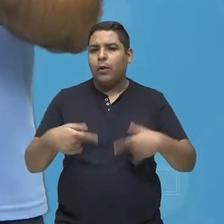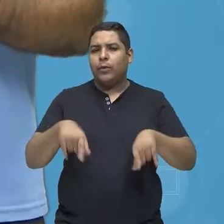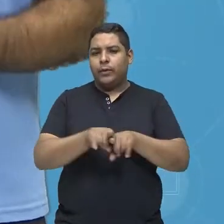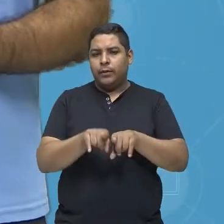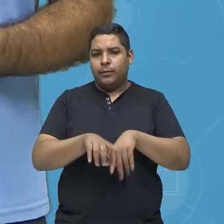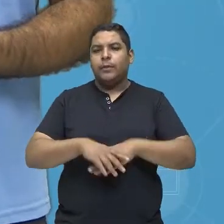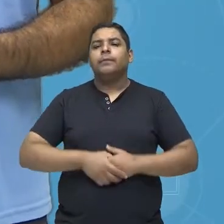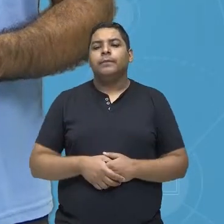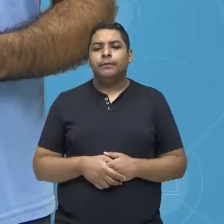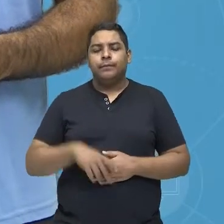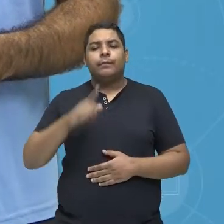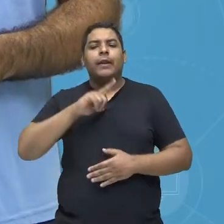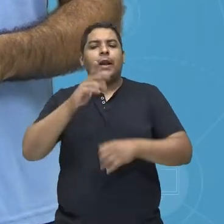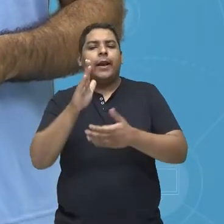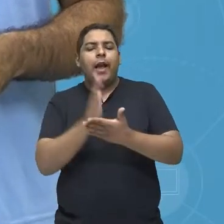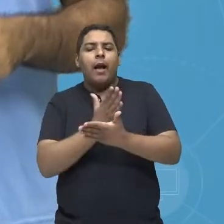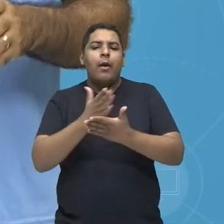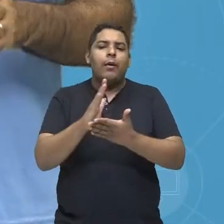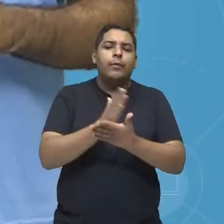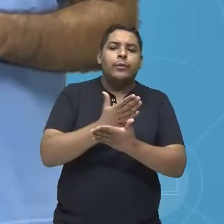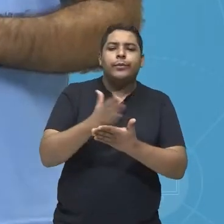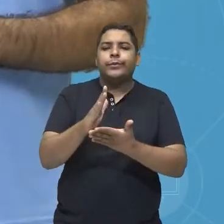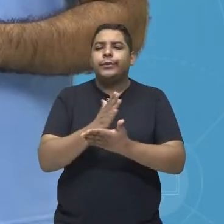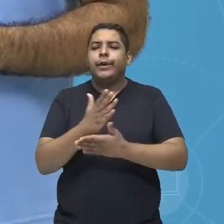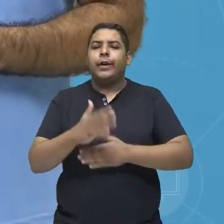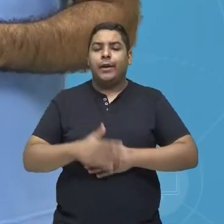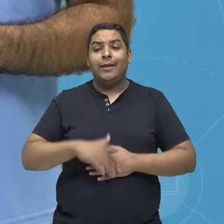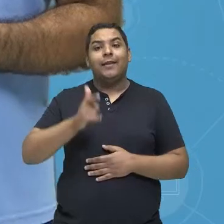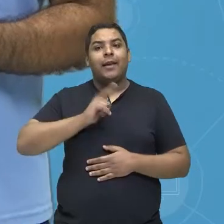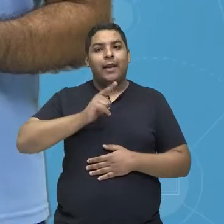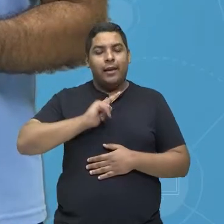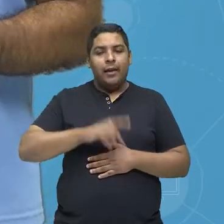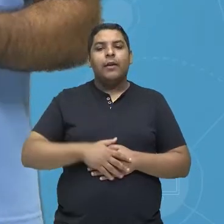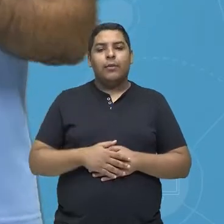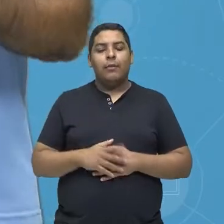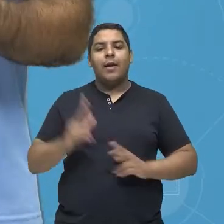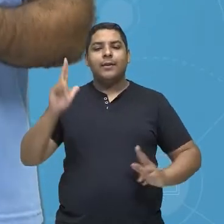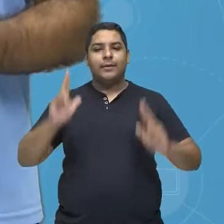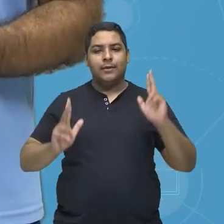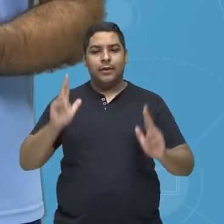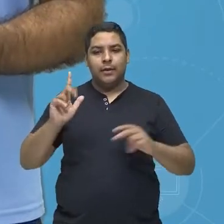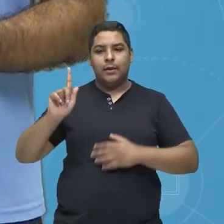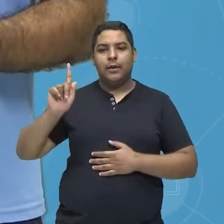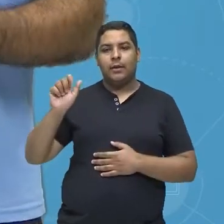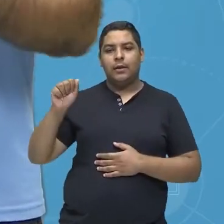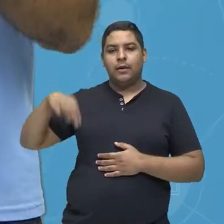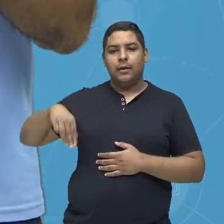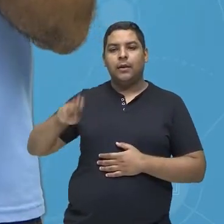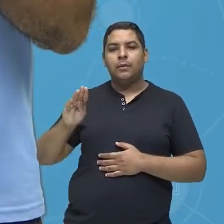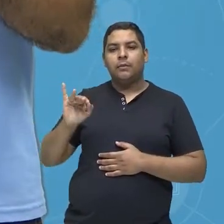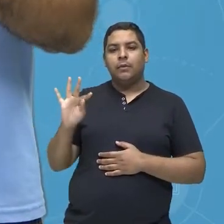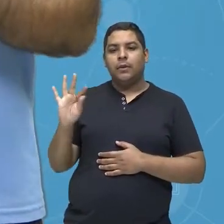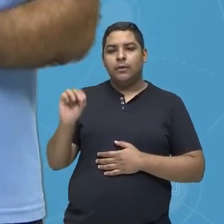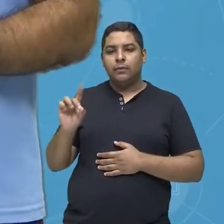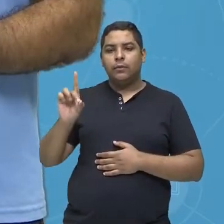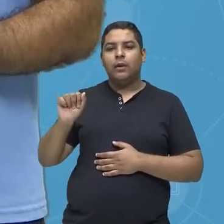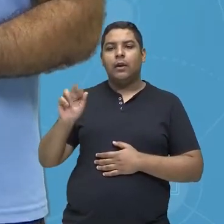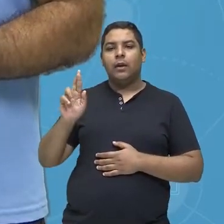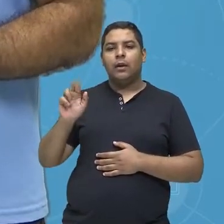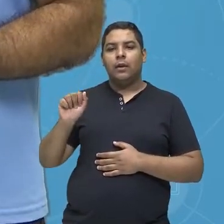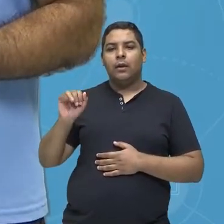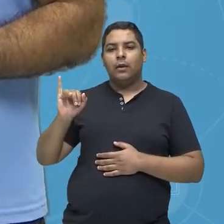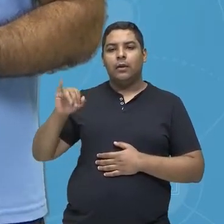até uma série muito interessante na Netflix, né? O Gambito da Rainha, que mostra os bastidores